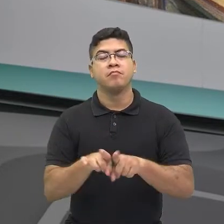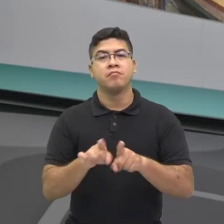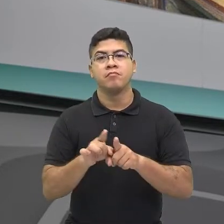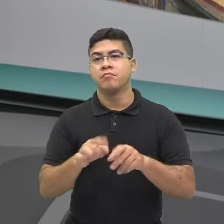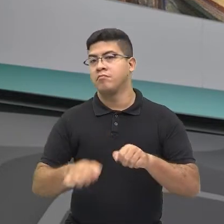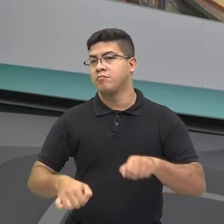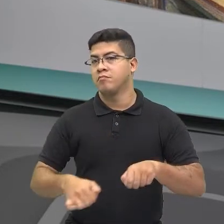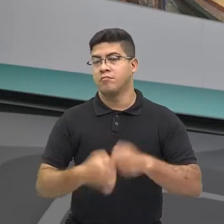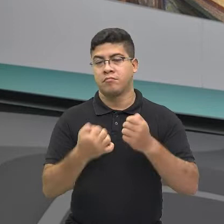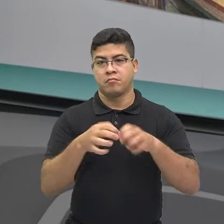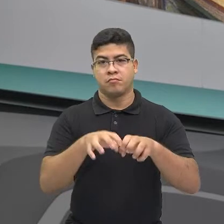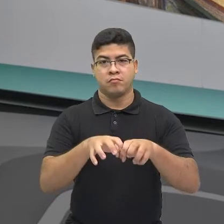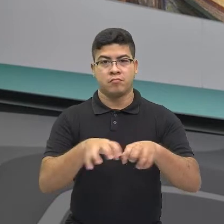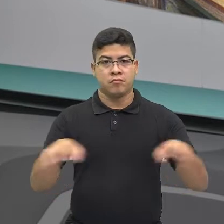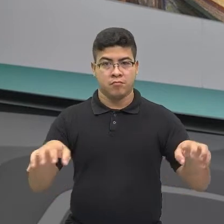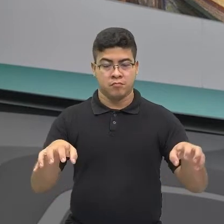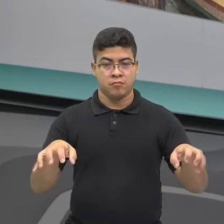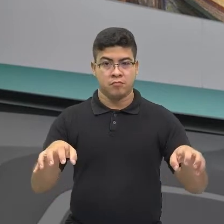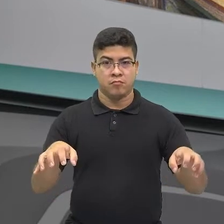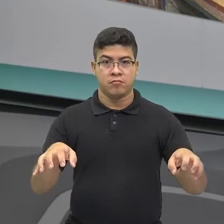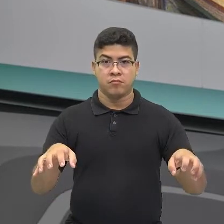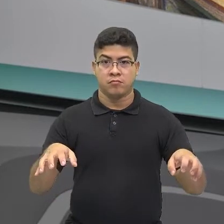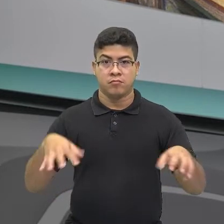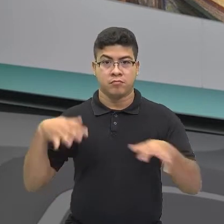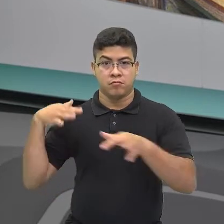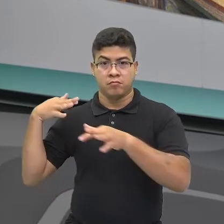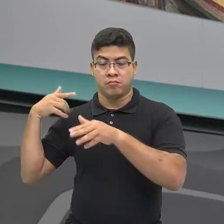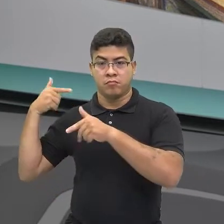do rompimento, principalmente do clássico.